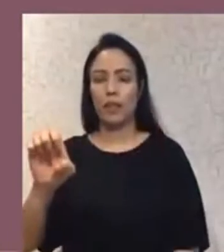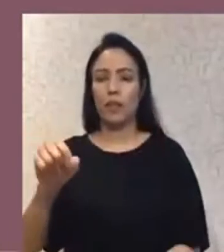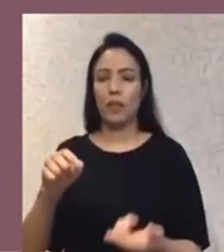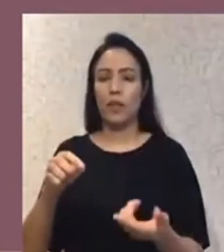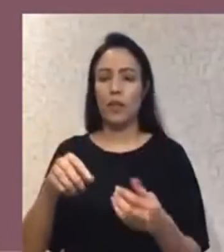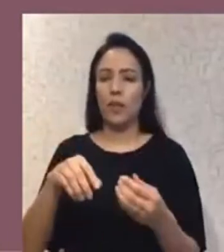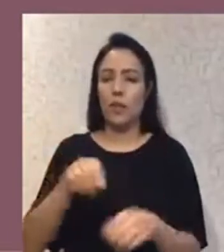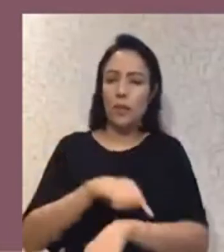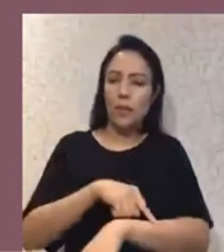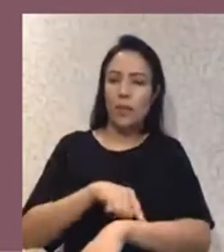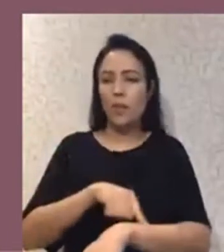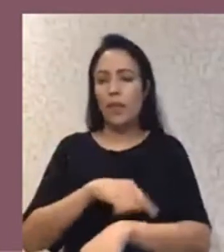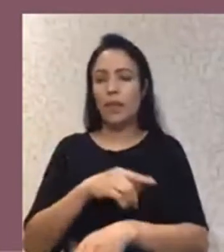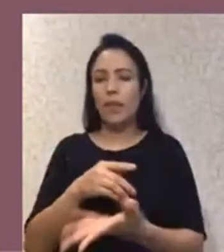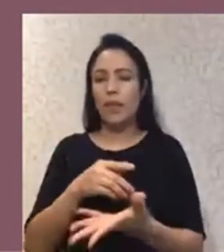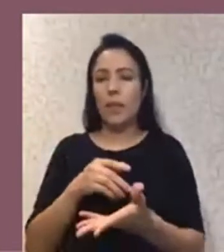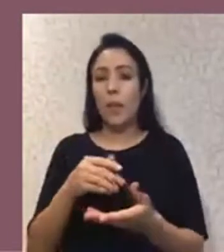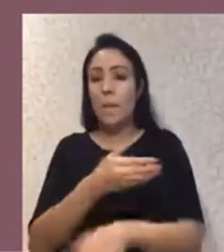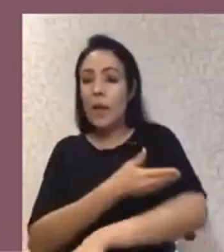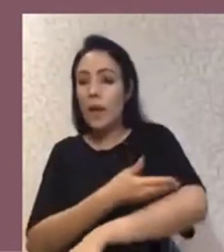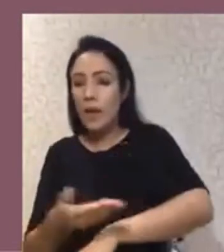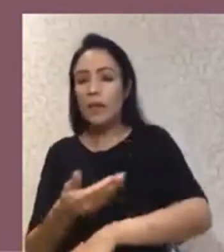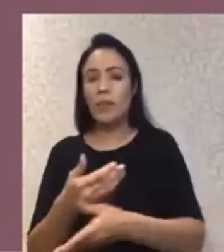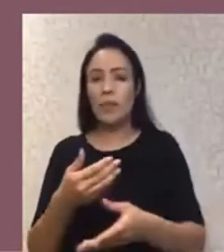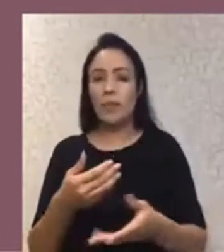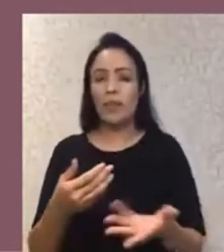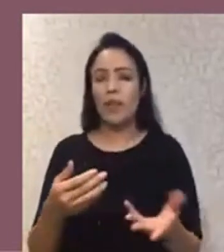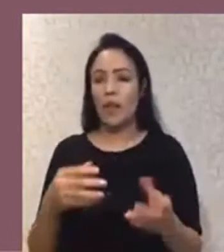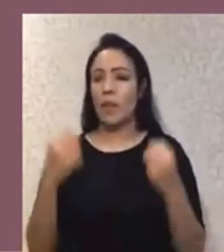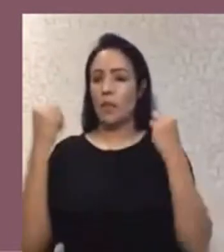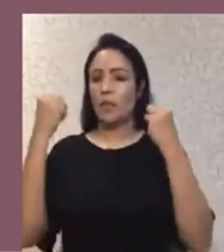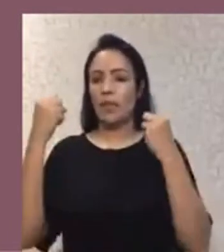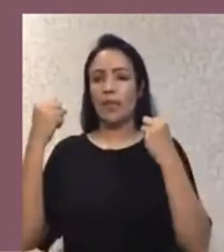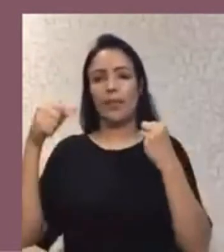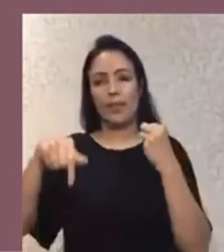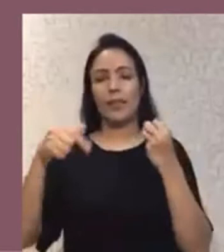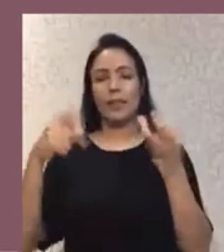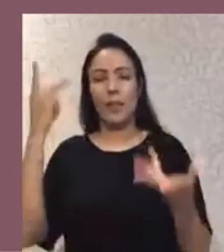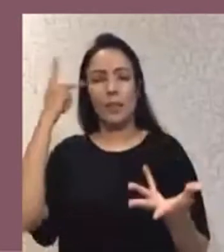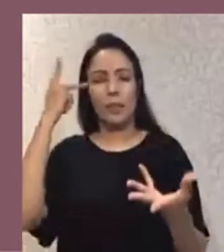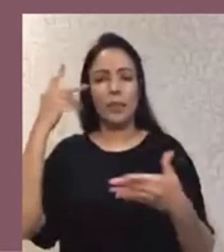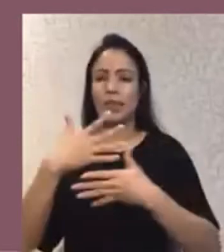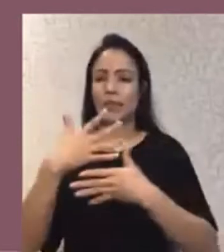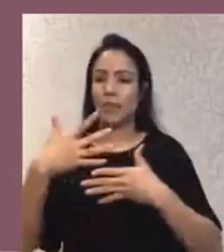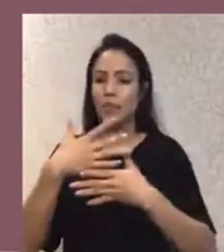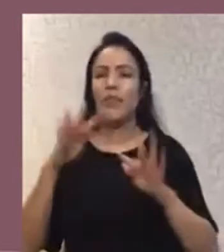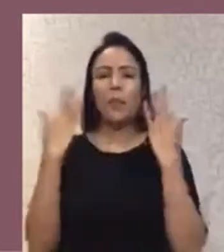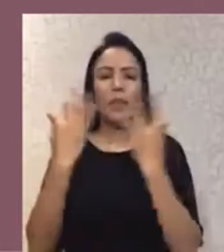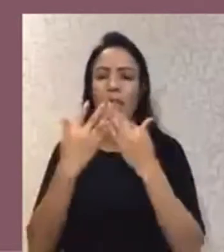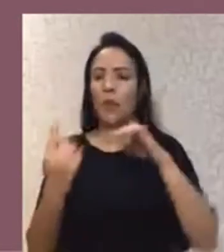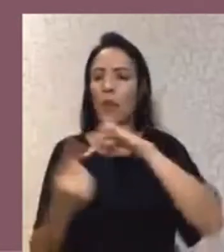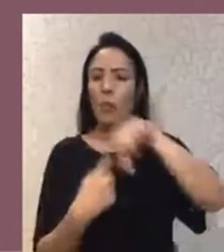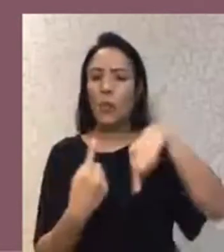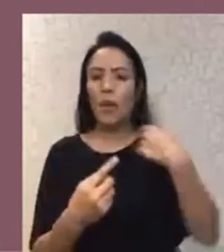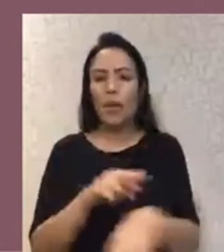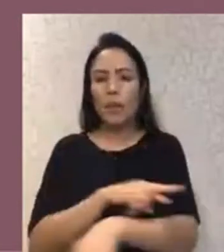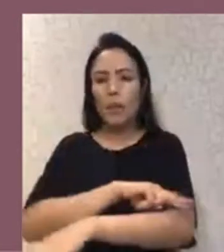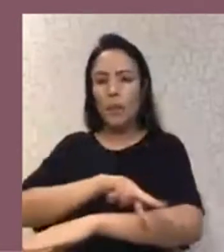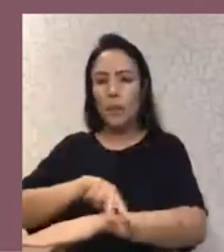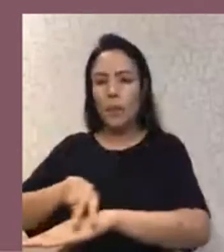Branquitude, Hierarquia e Poder na Cidade de São Paulo, e Famílias Interraciais, Tensões entre a Cor e o